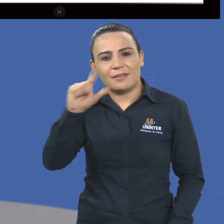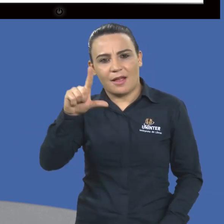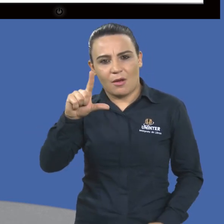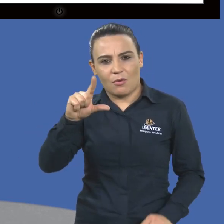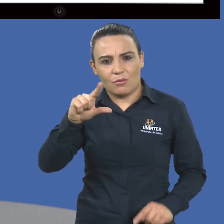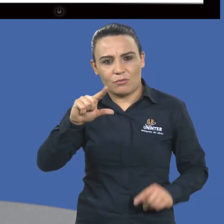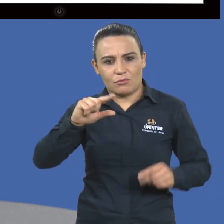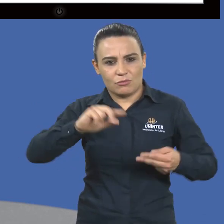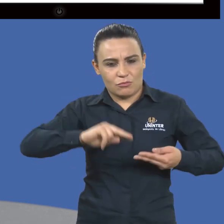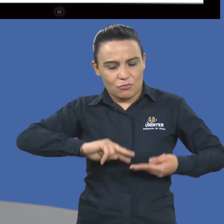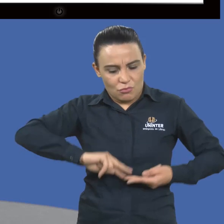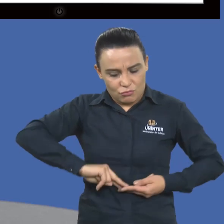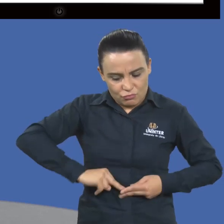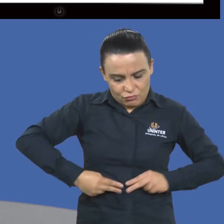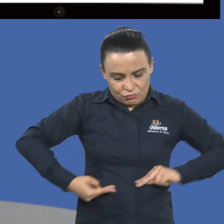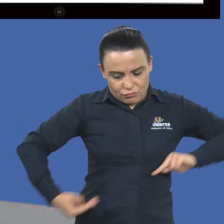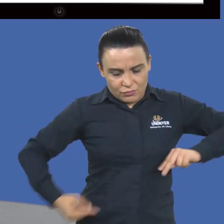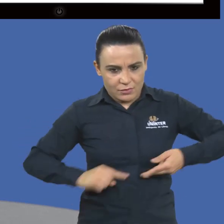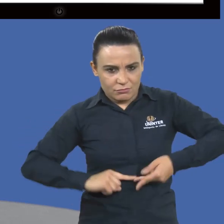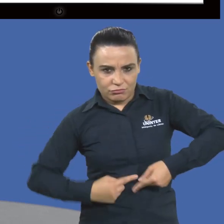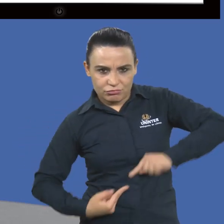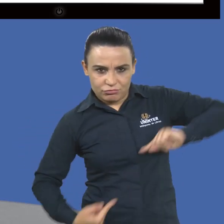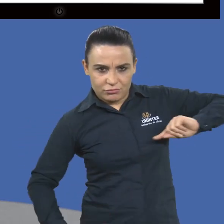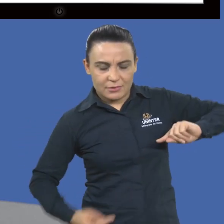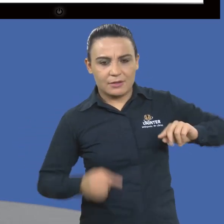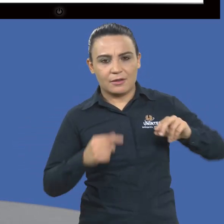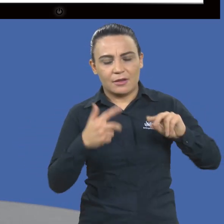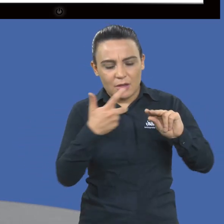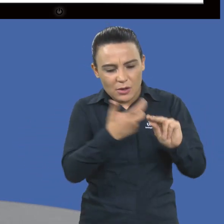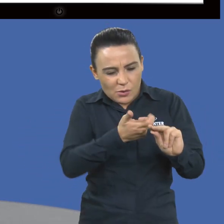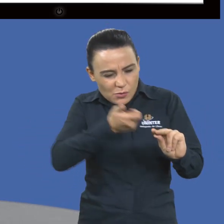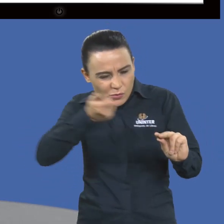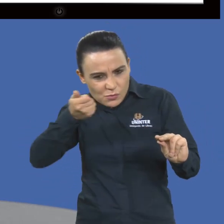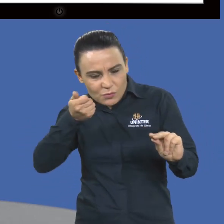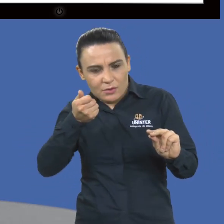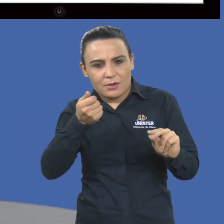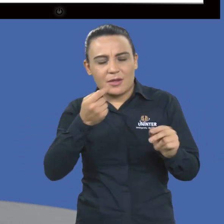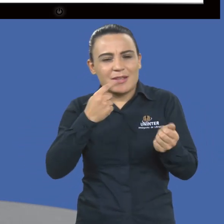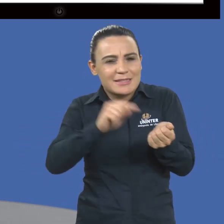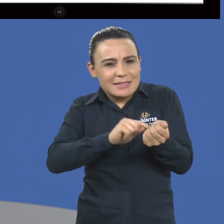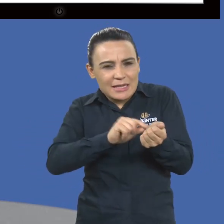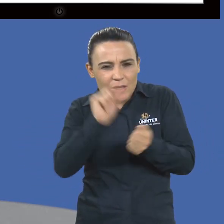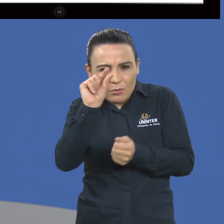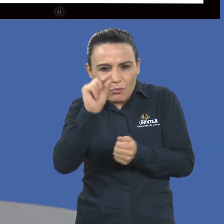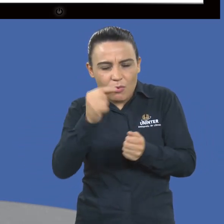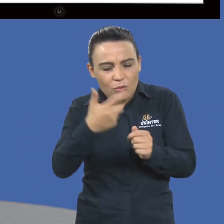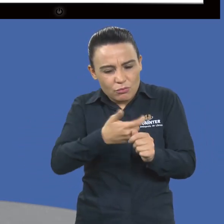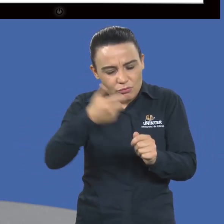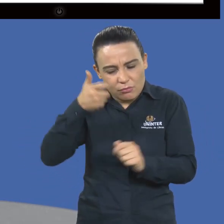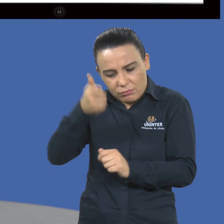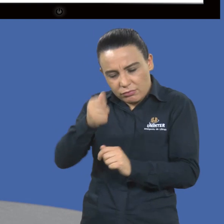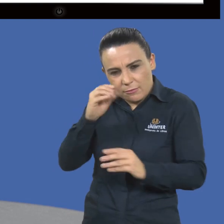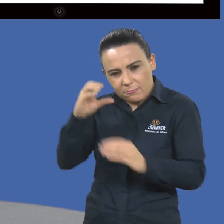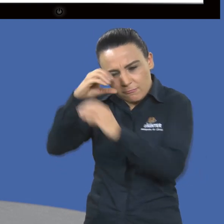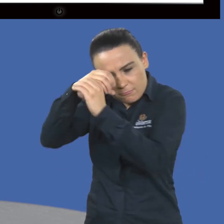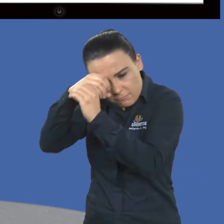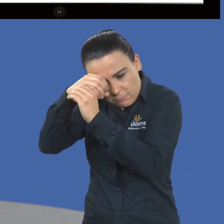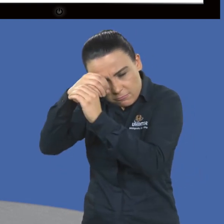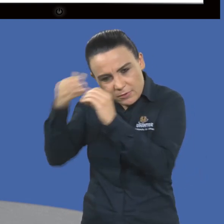mas vale a pena o que saber antes? E eu diria a esses pais,